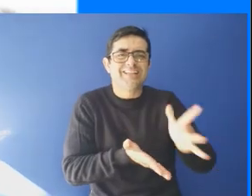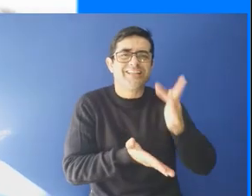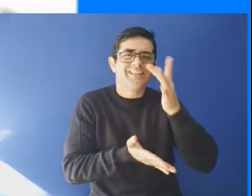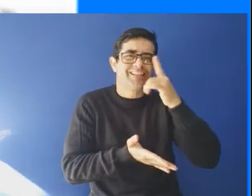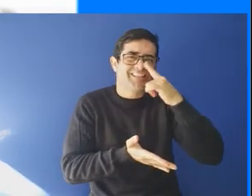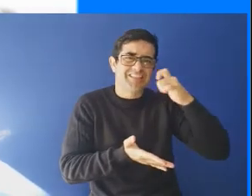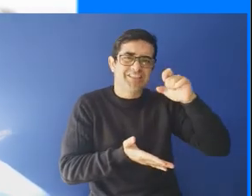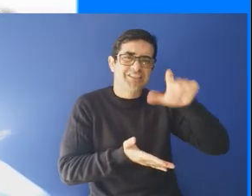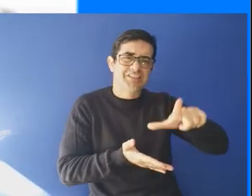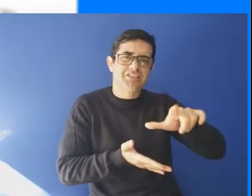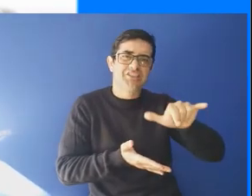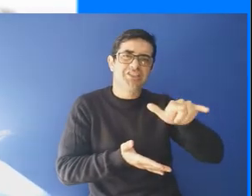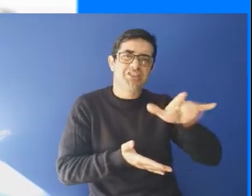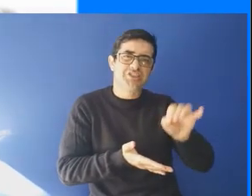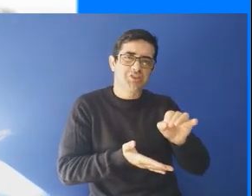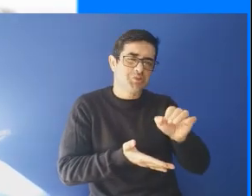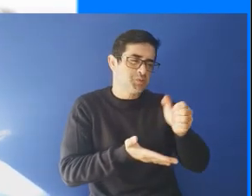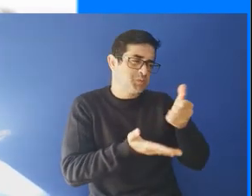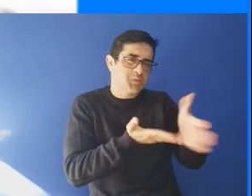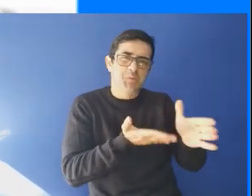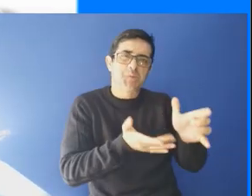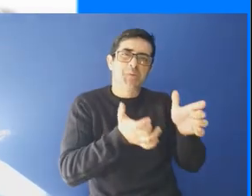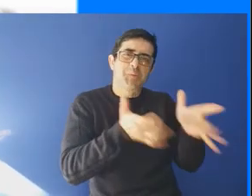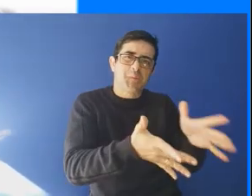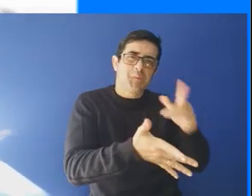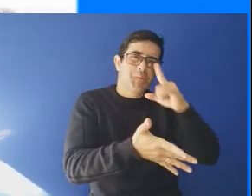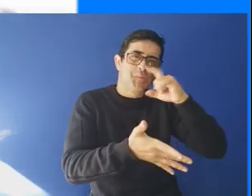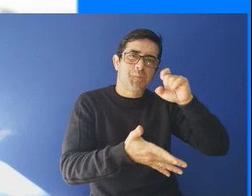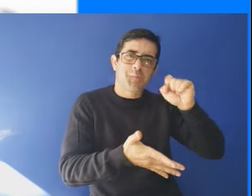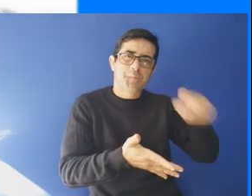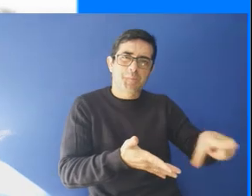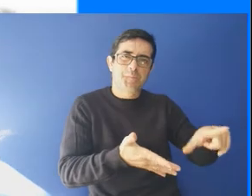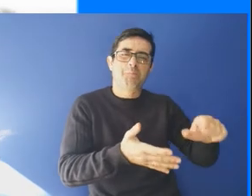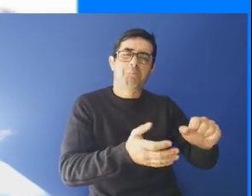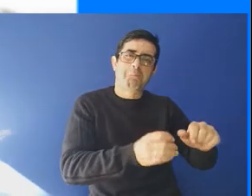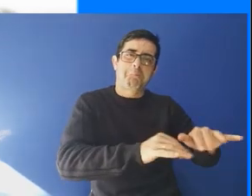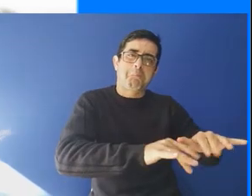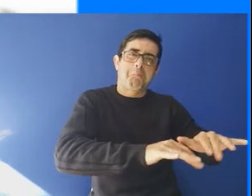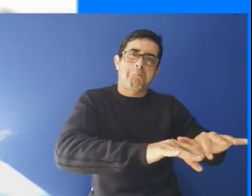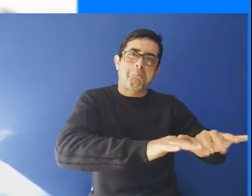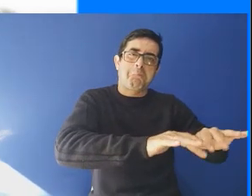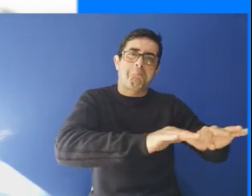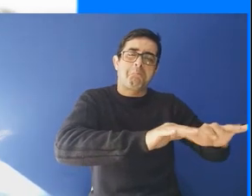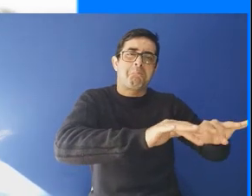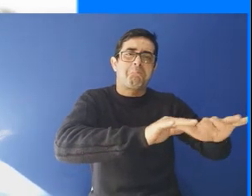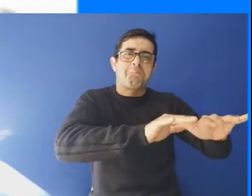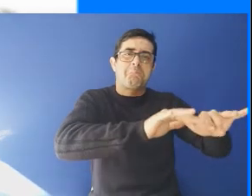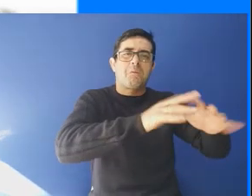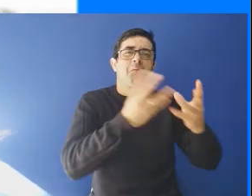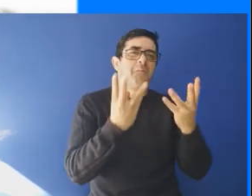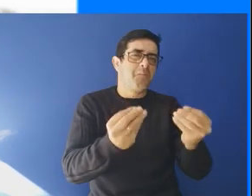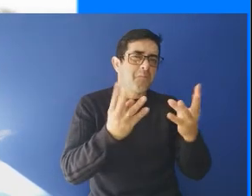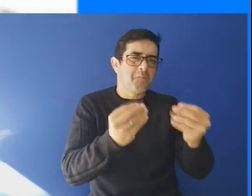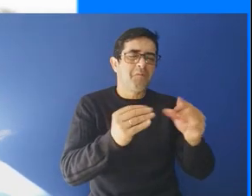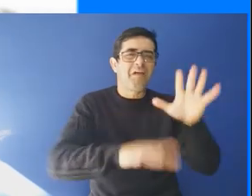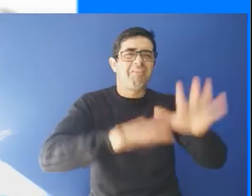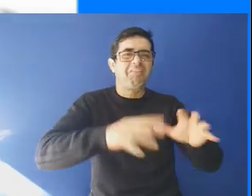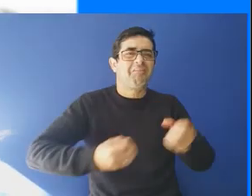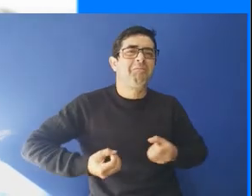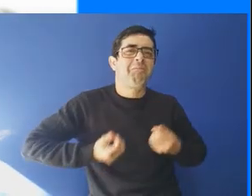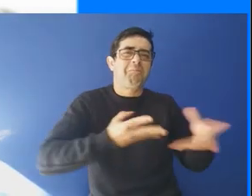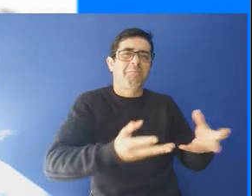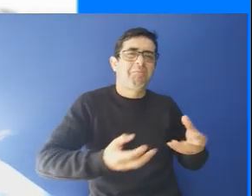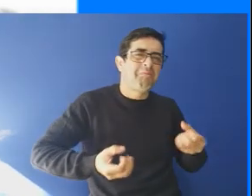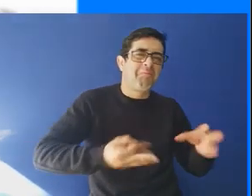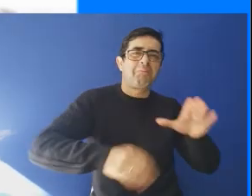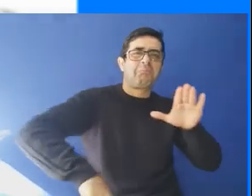de resíduos sólidos. Nós a cada dia produzimos mais resíduos sólidos e eles são inadvertidamente ou criminalmente